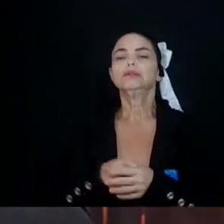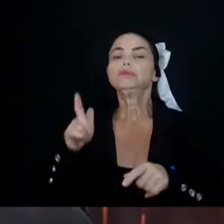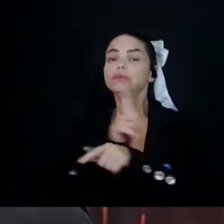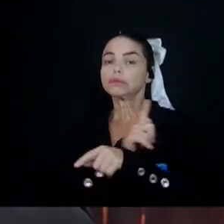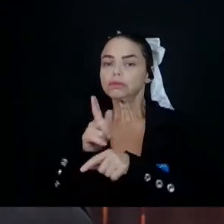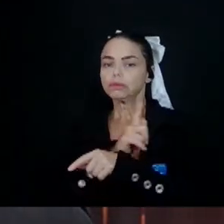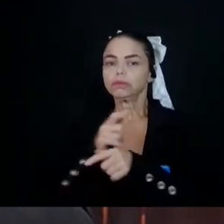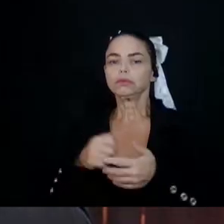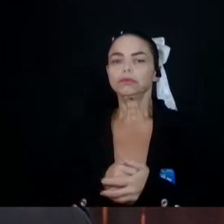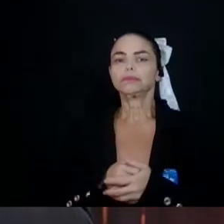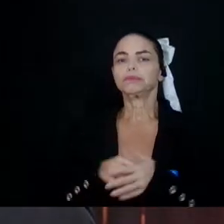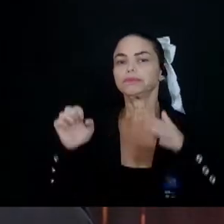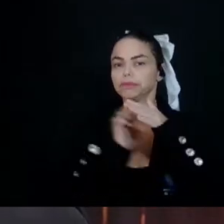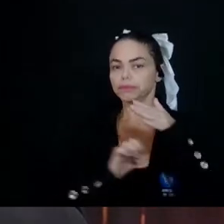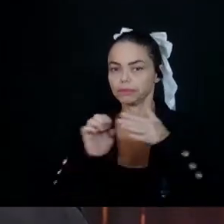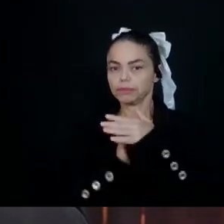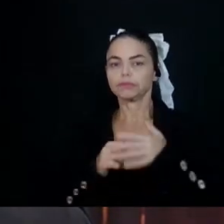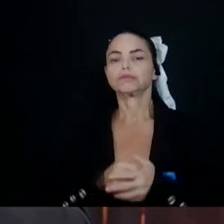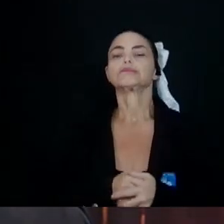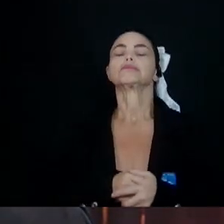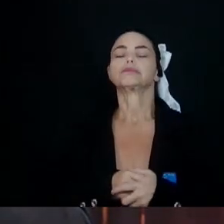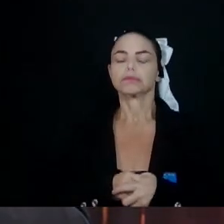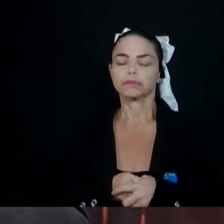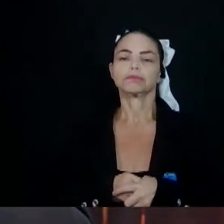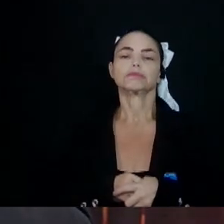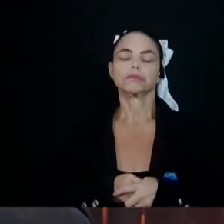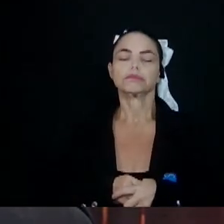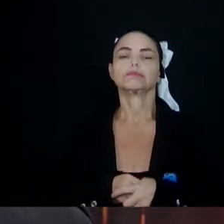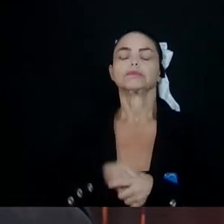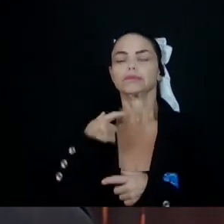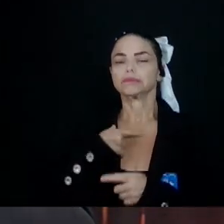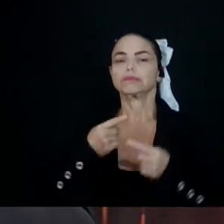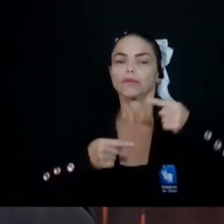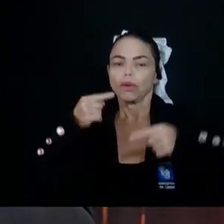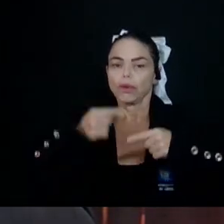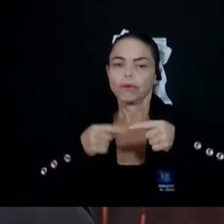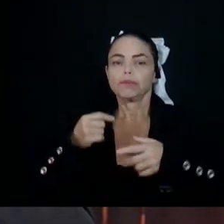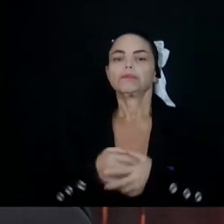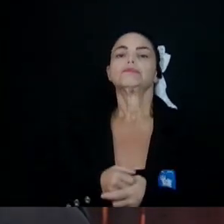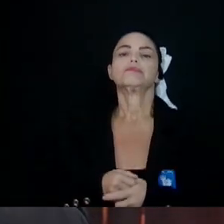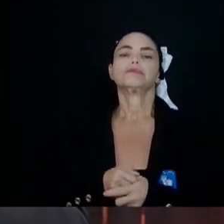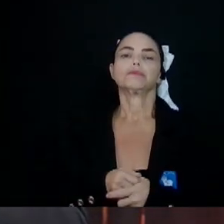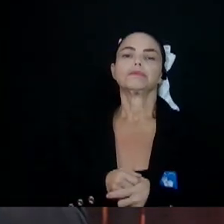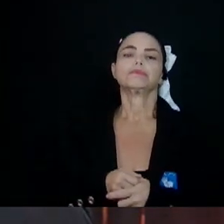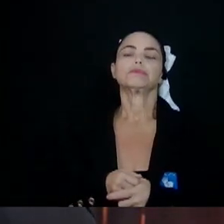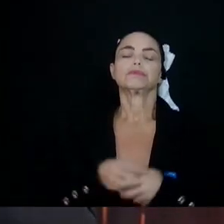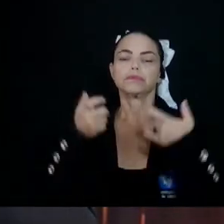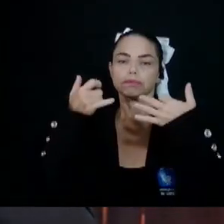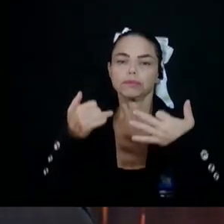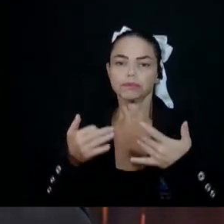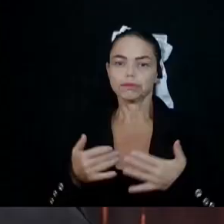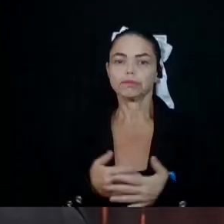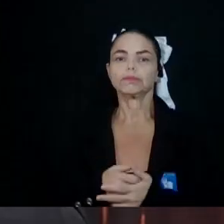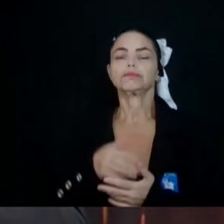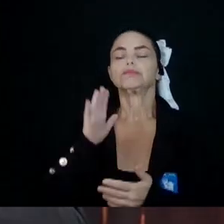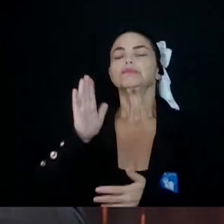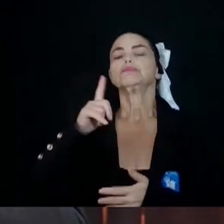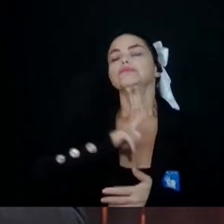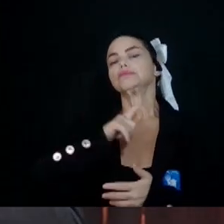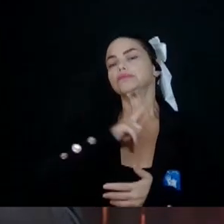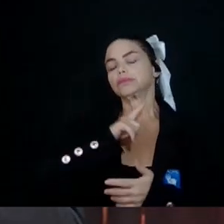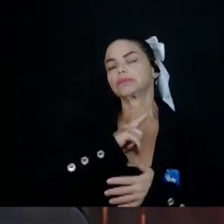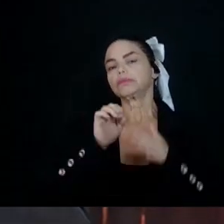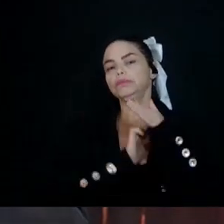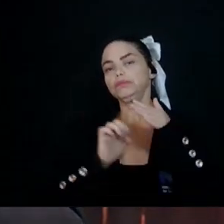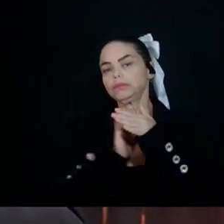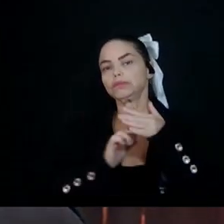das empresas, né, ainda está sendo discutido, né, como eu disse, já existem empresas que